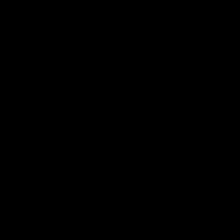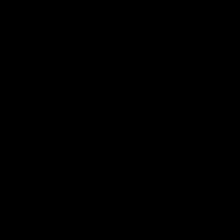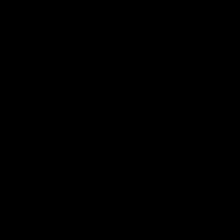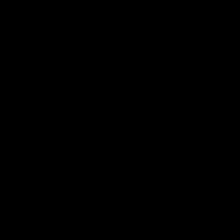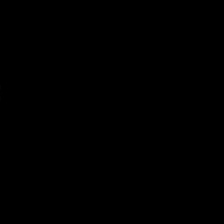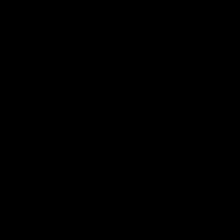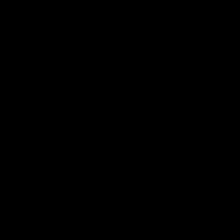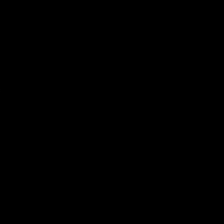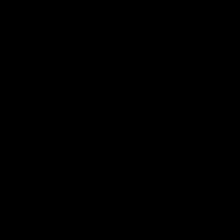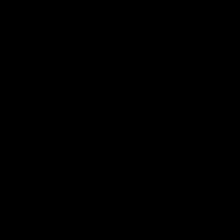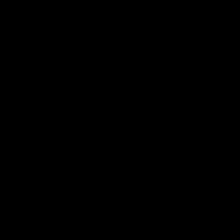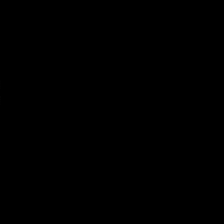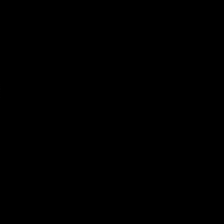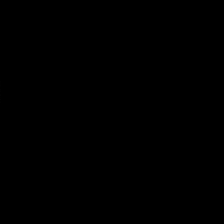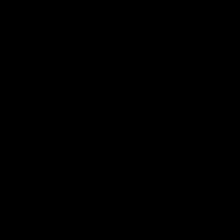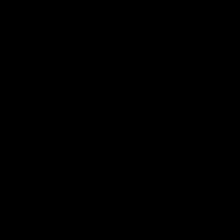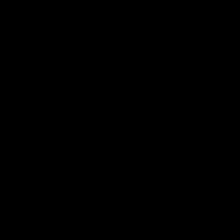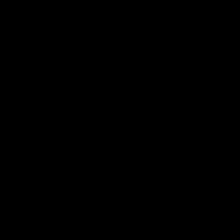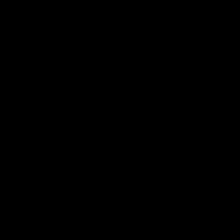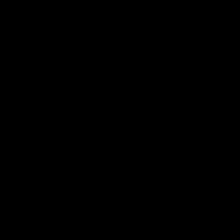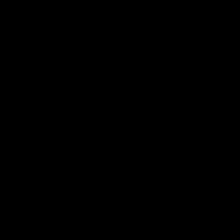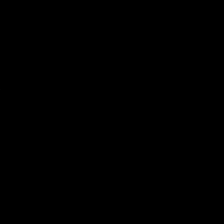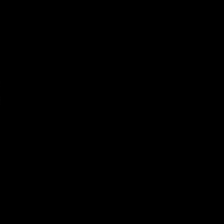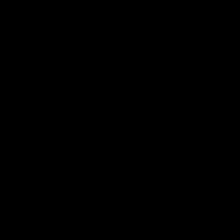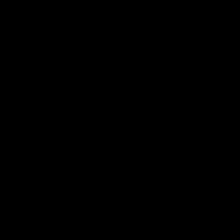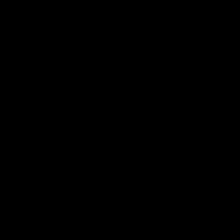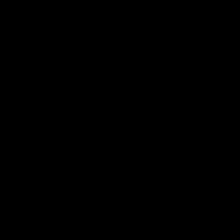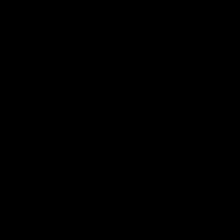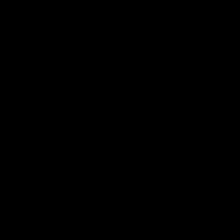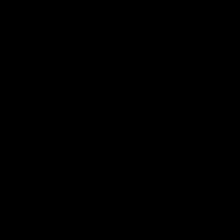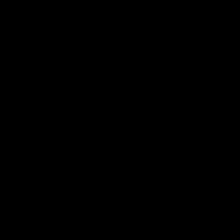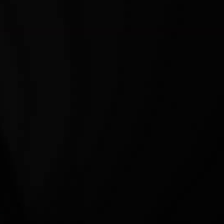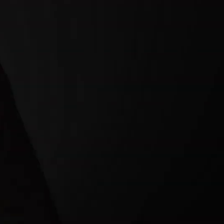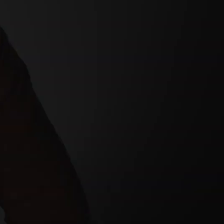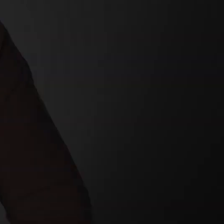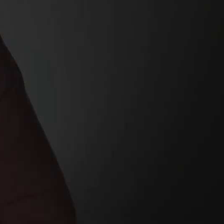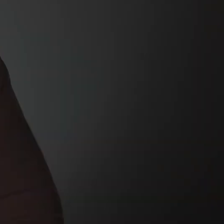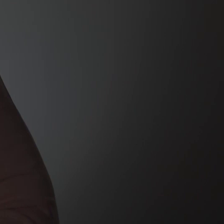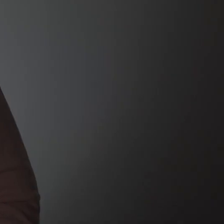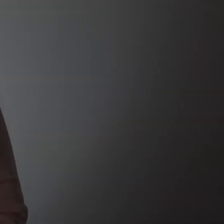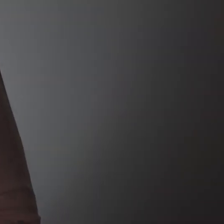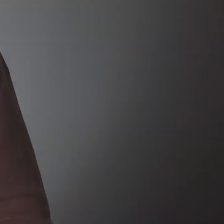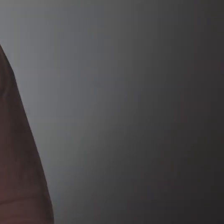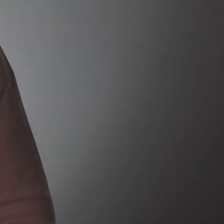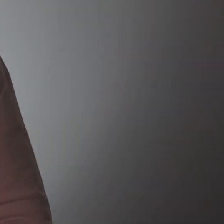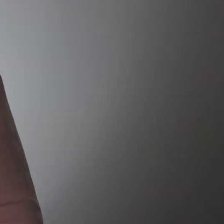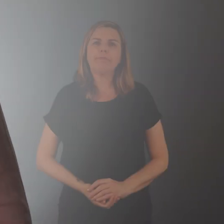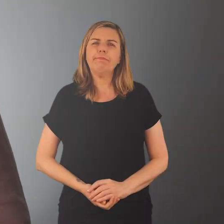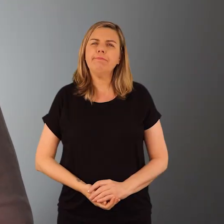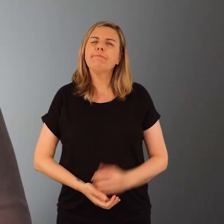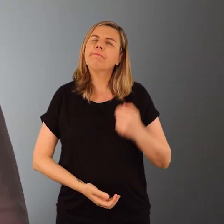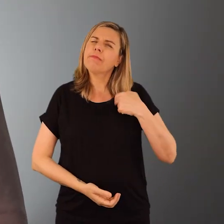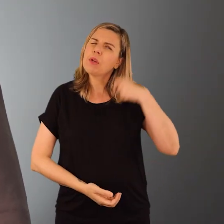análogo ao de escravo. Com Patsy Secato, atriz, e Lucilene Passini, auditora fiscal. Mulher branca em torno dos 60 anos. Eu acho que